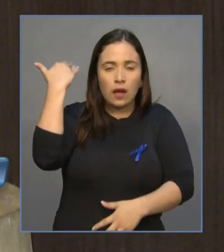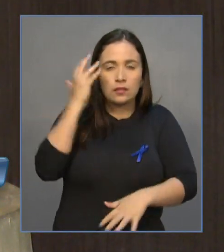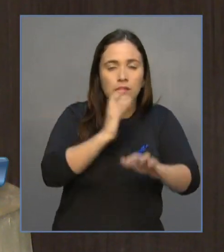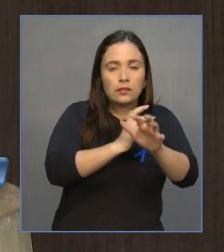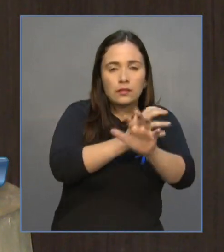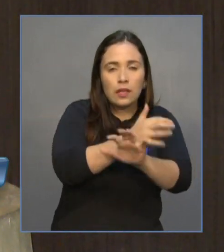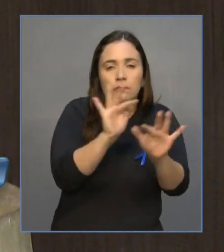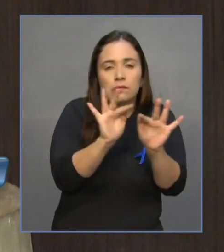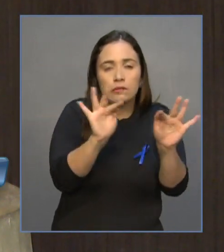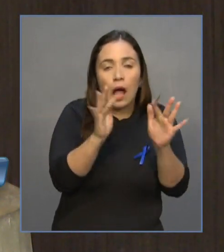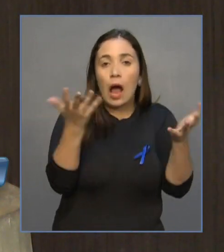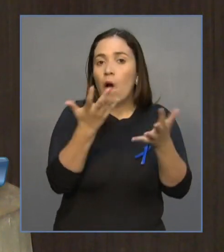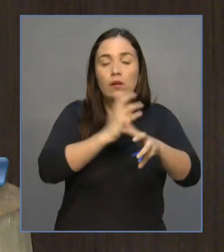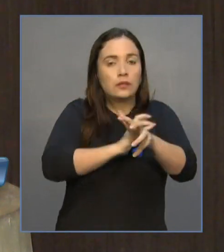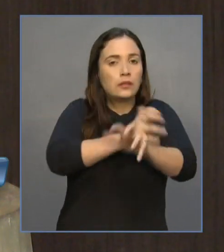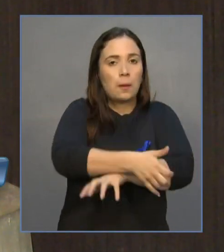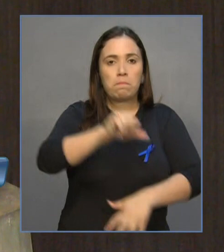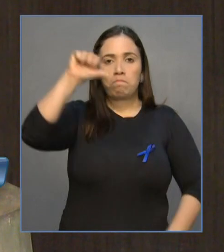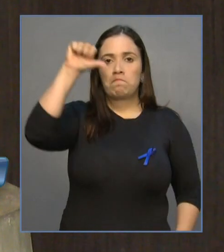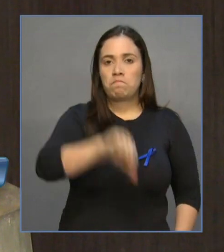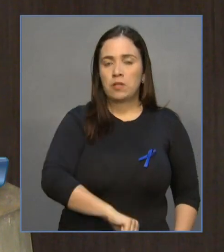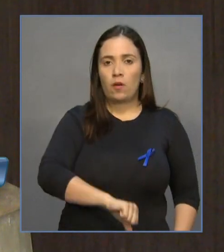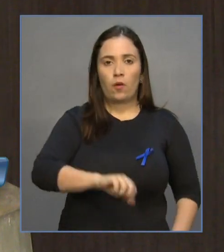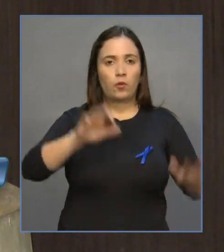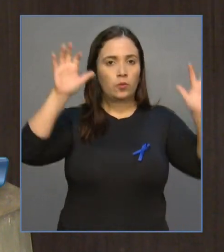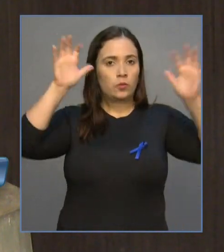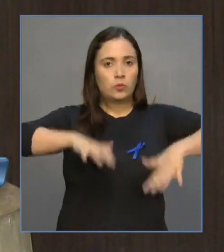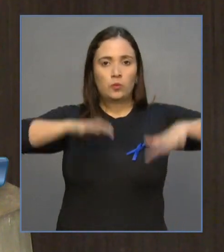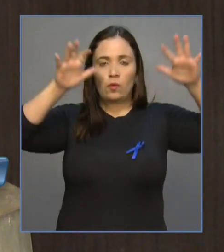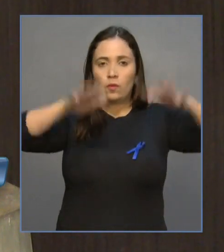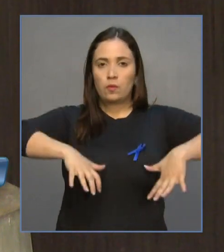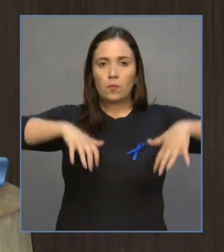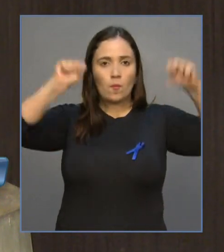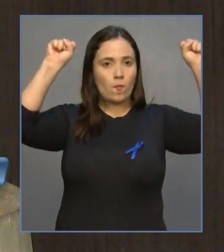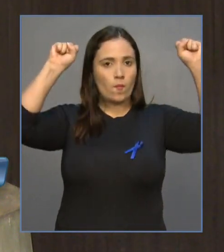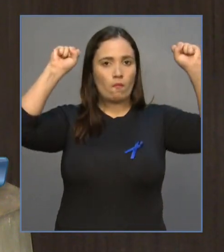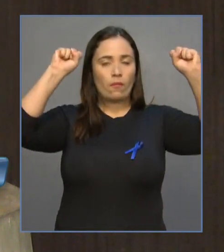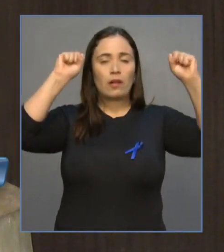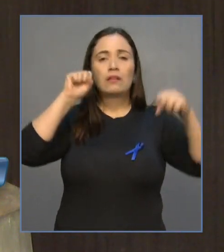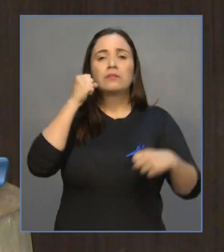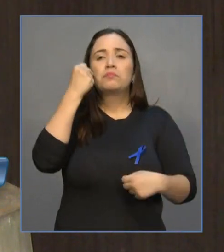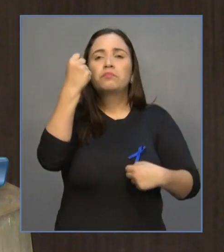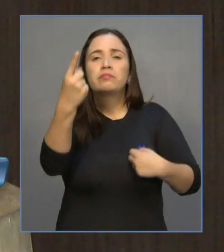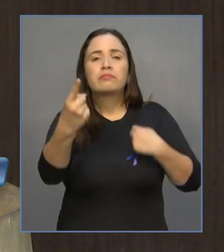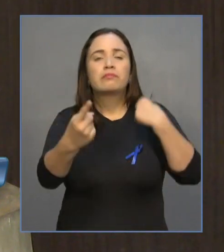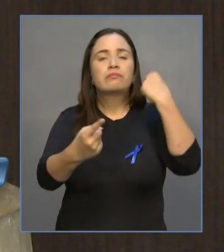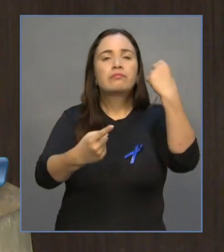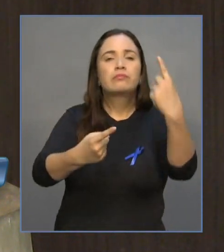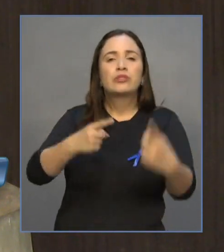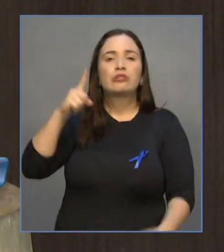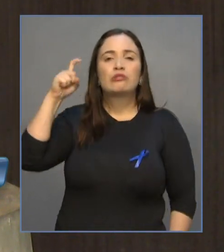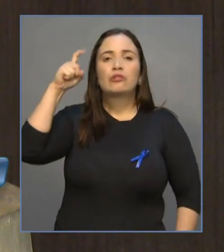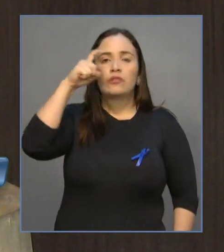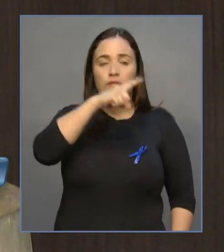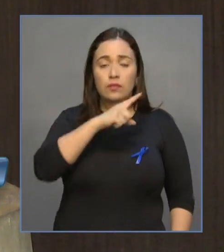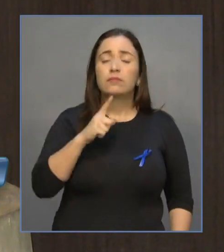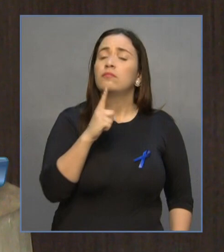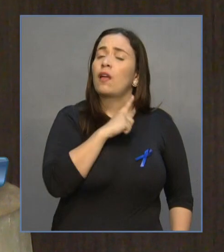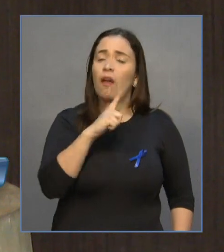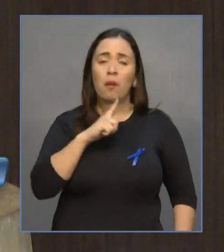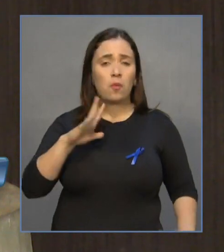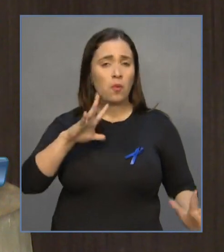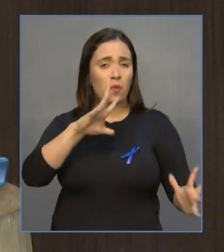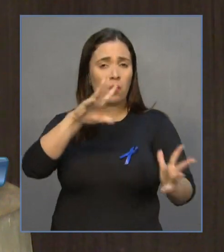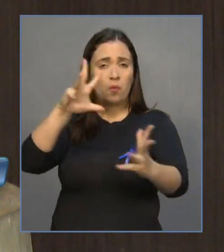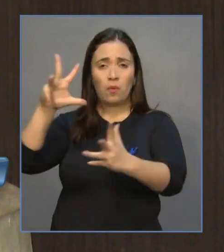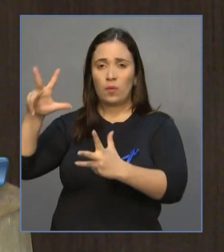mais seco, onde há chuvas, vai acontecer mais chuvas. Isso está acontecendo no mundo. Está acontecendo no